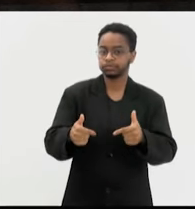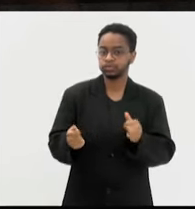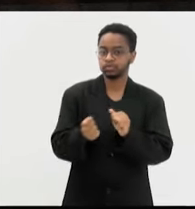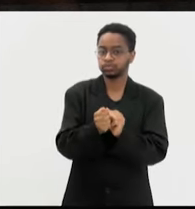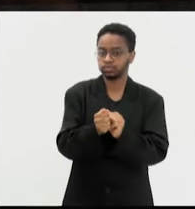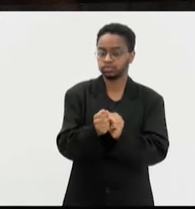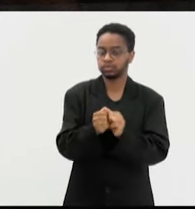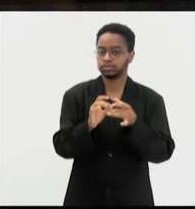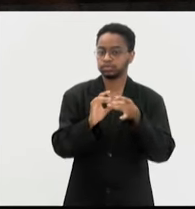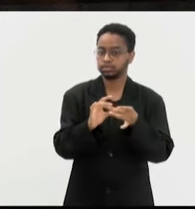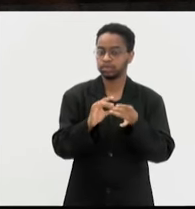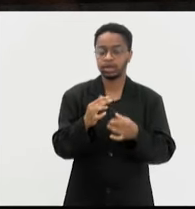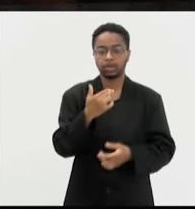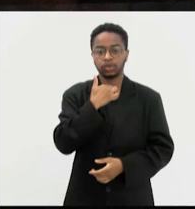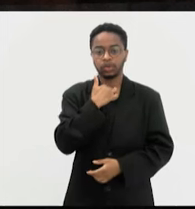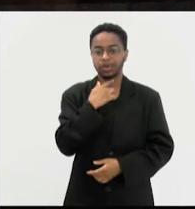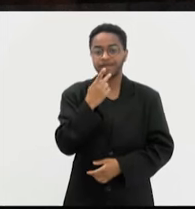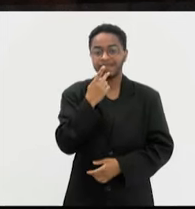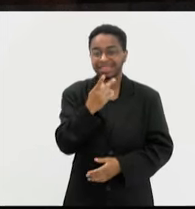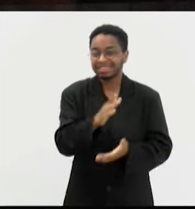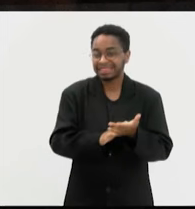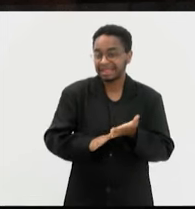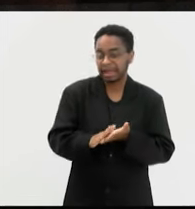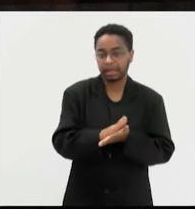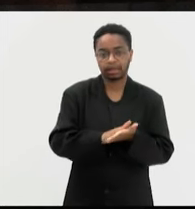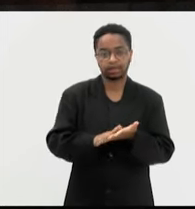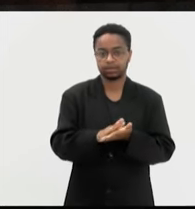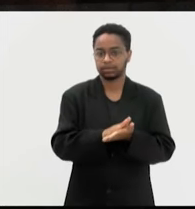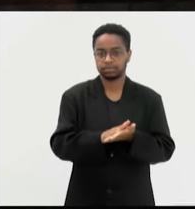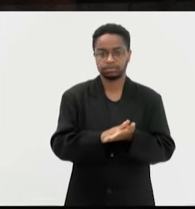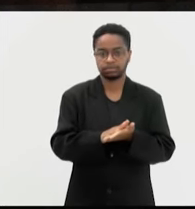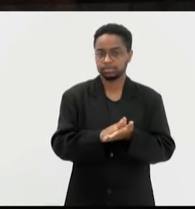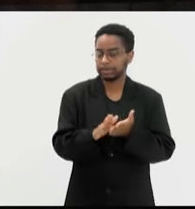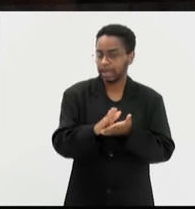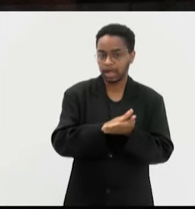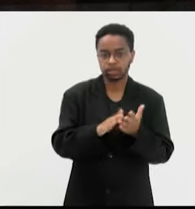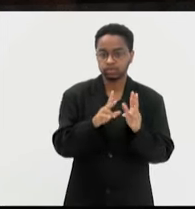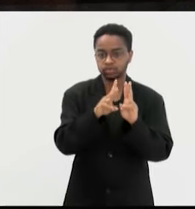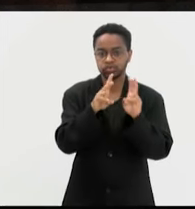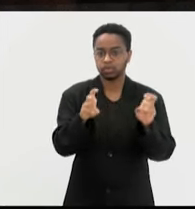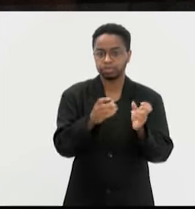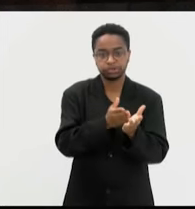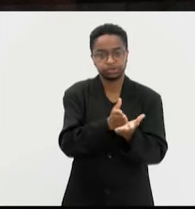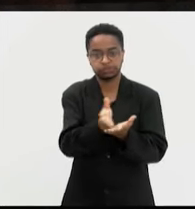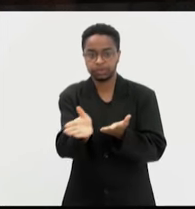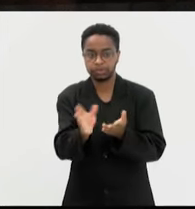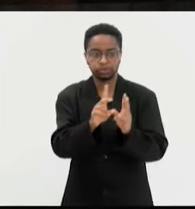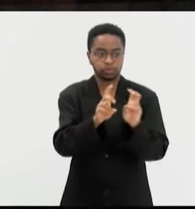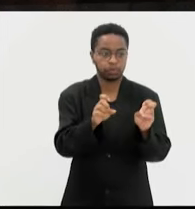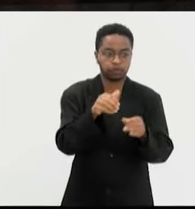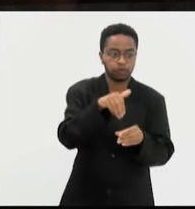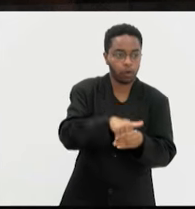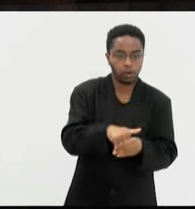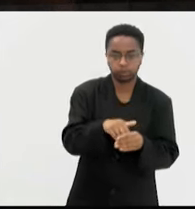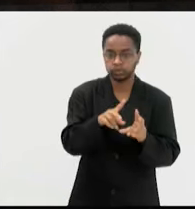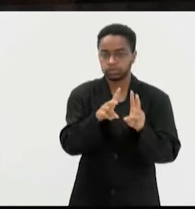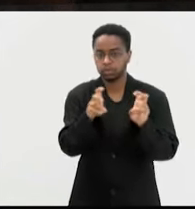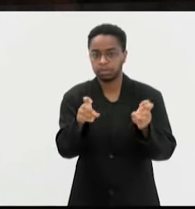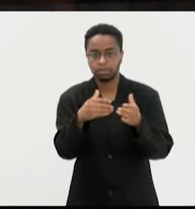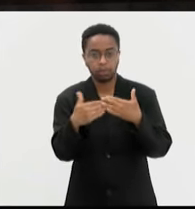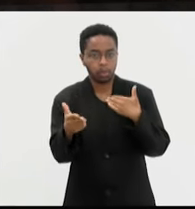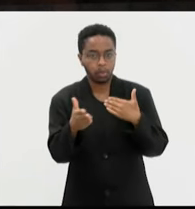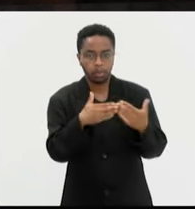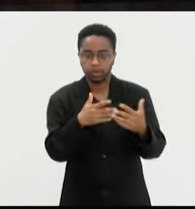juntos não podem falar nada de qualquer desvio de qualquer voto de qualquer